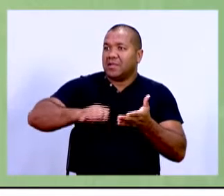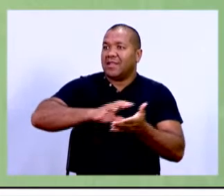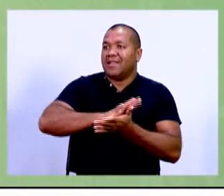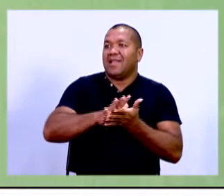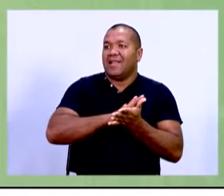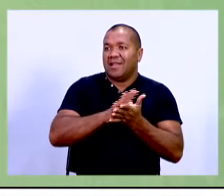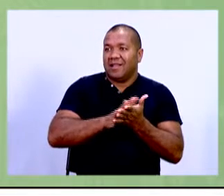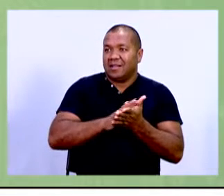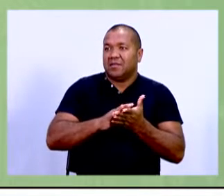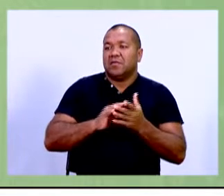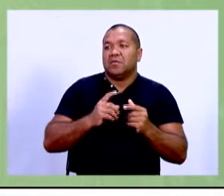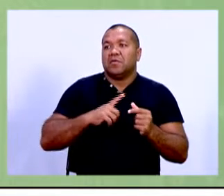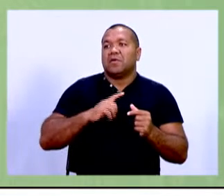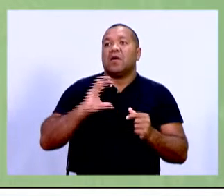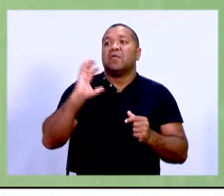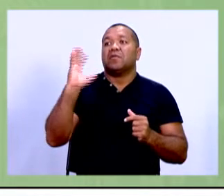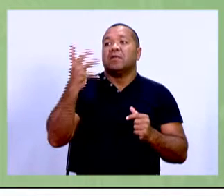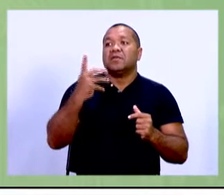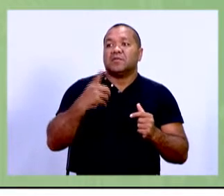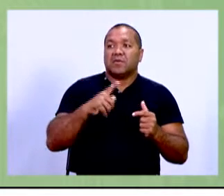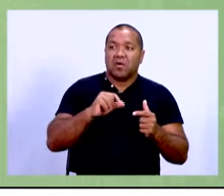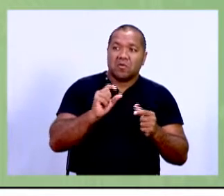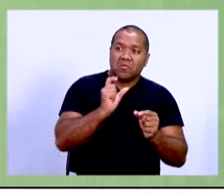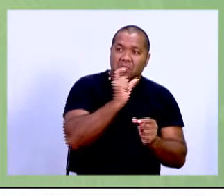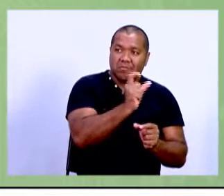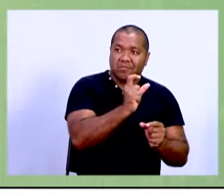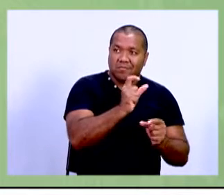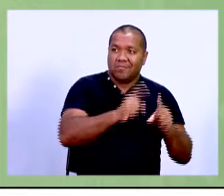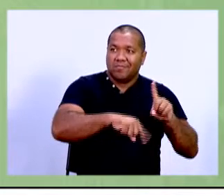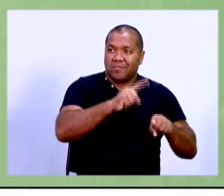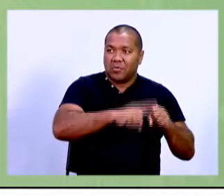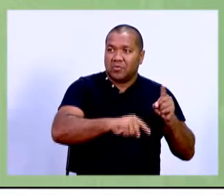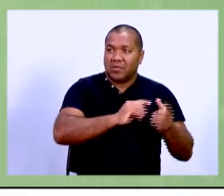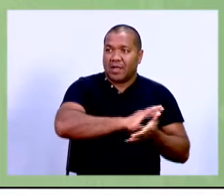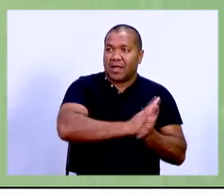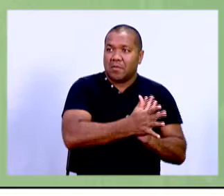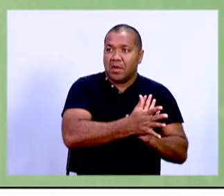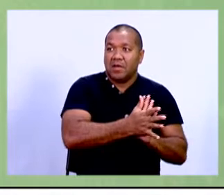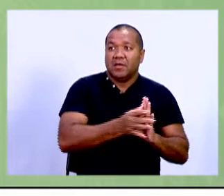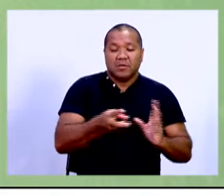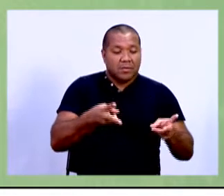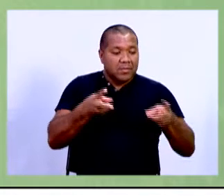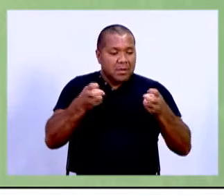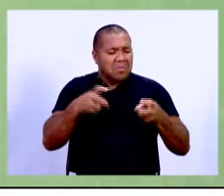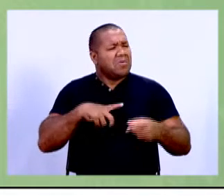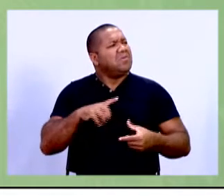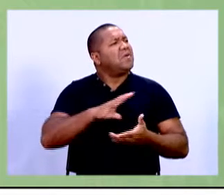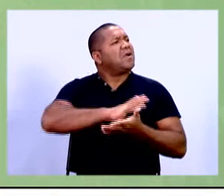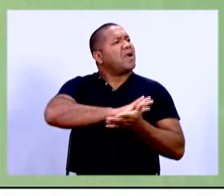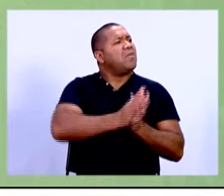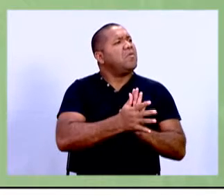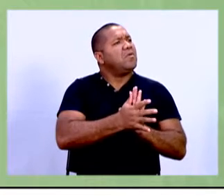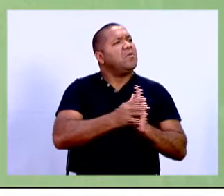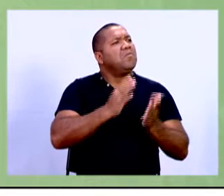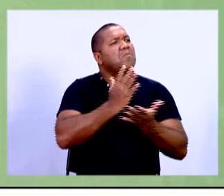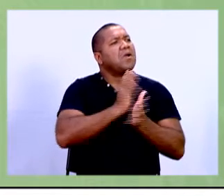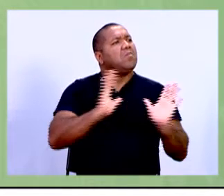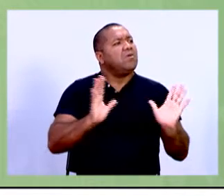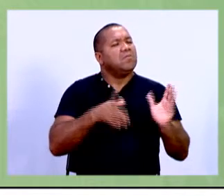estoque, ocorrendo o fato de alguma peça acabar e só nos daremos conta no momento em que